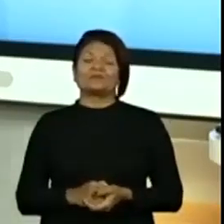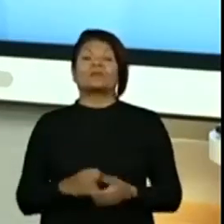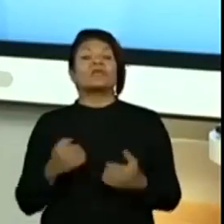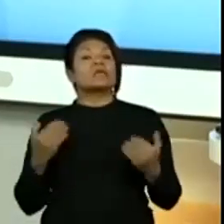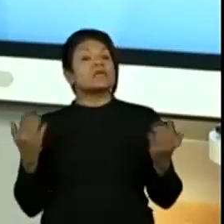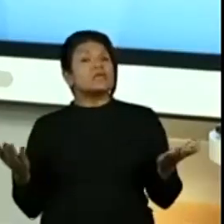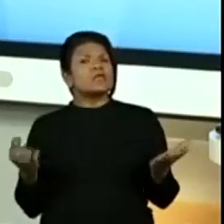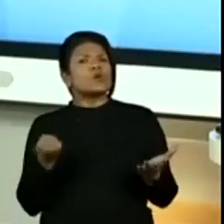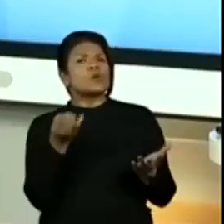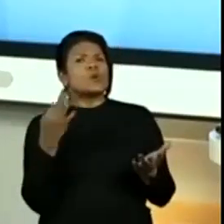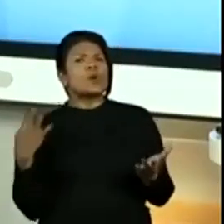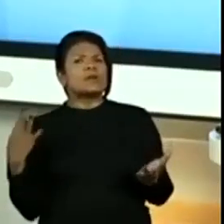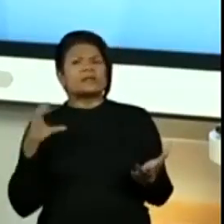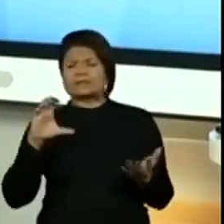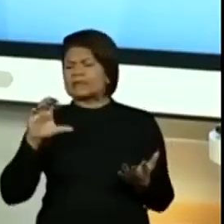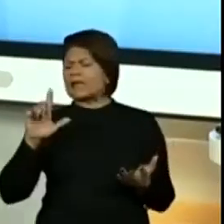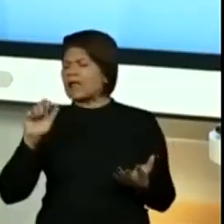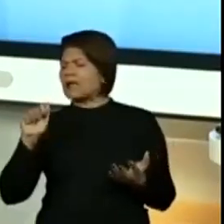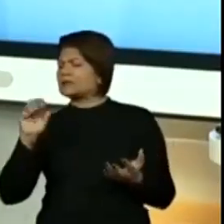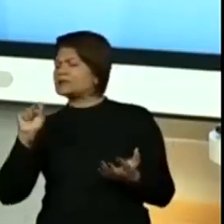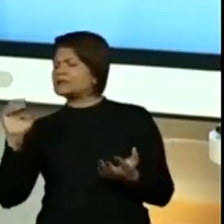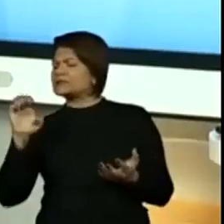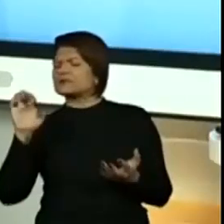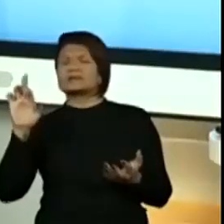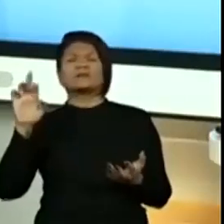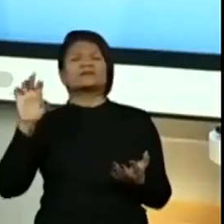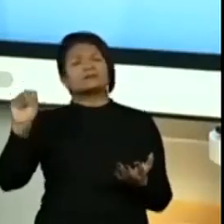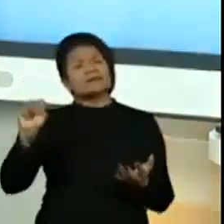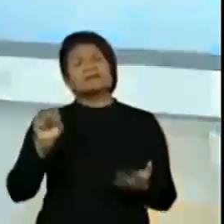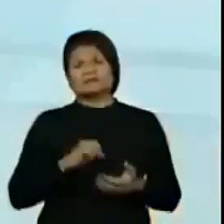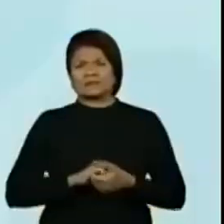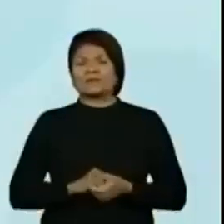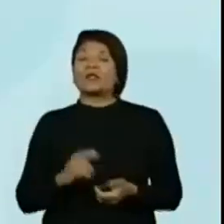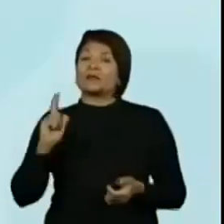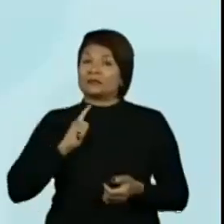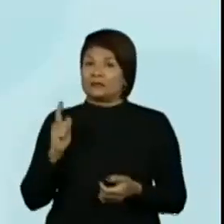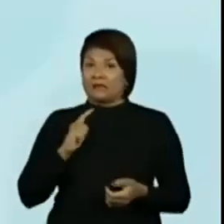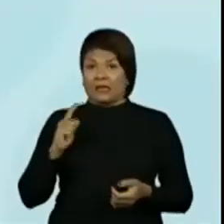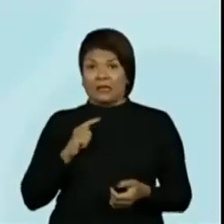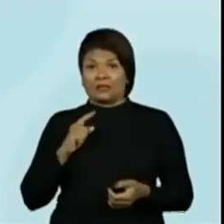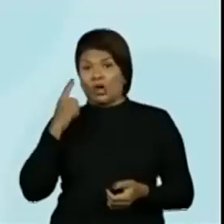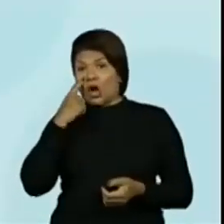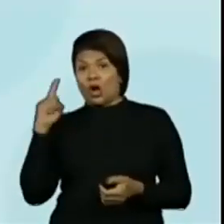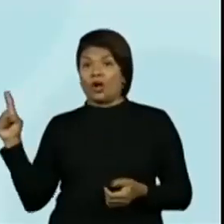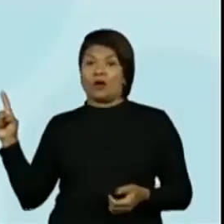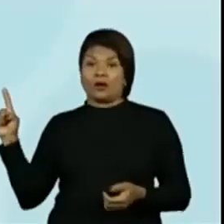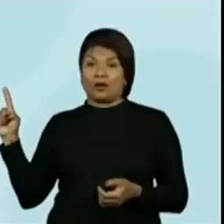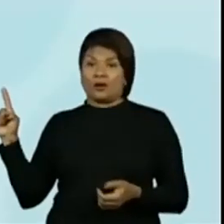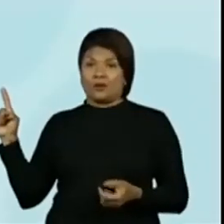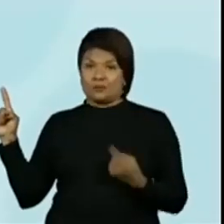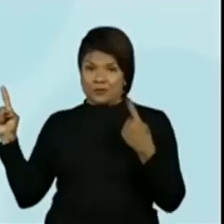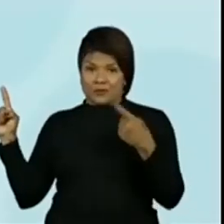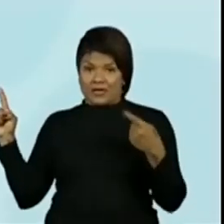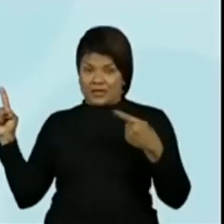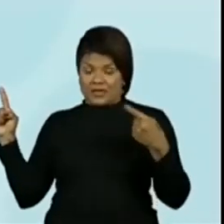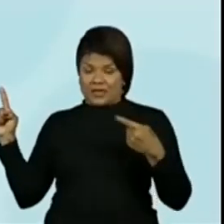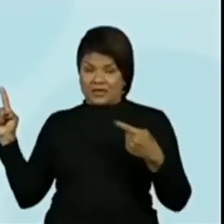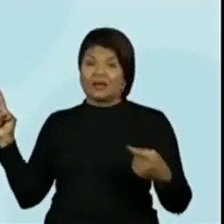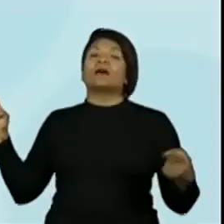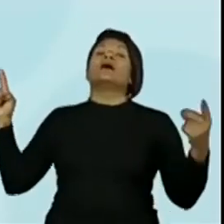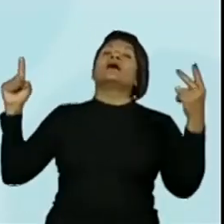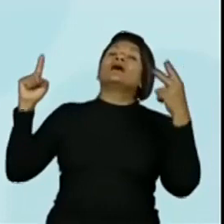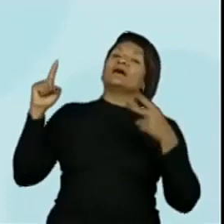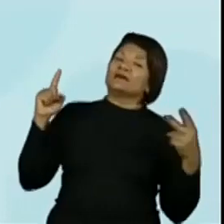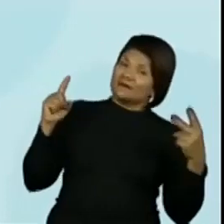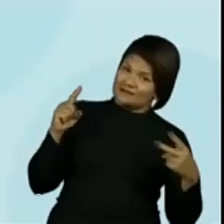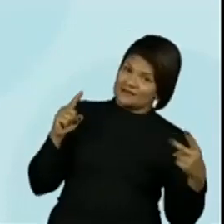E quantas classes? Reparem, eu passei pela classe das unidades simples, pela classe dos milhares